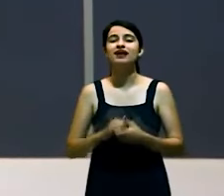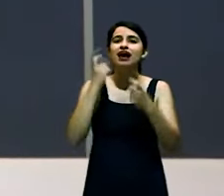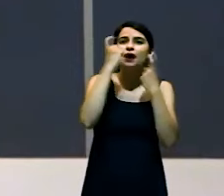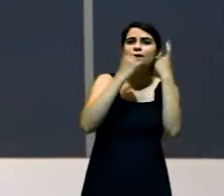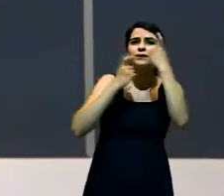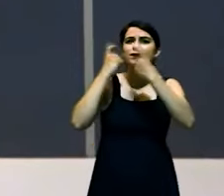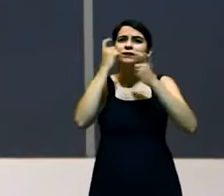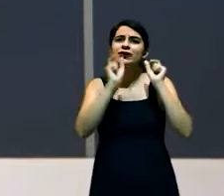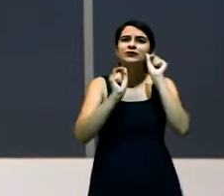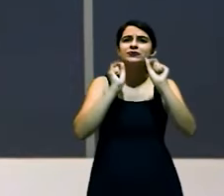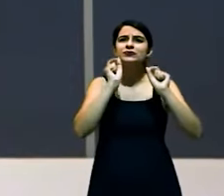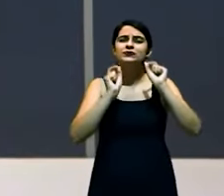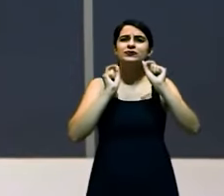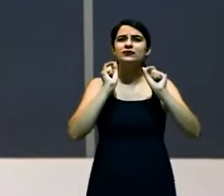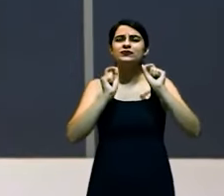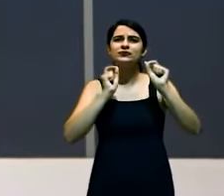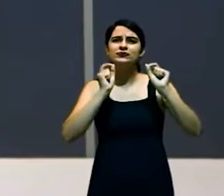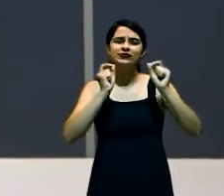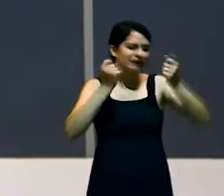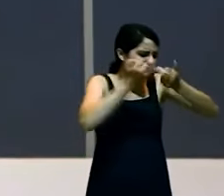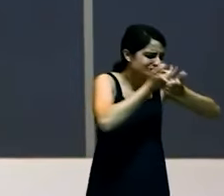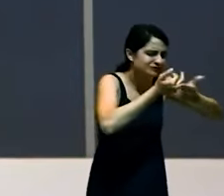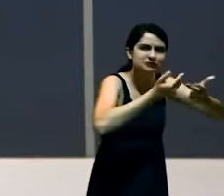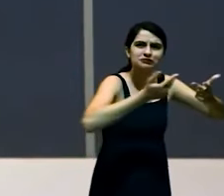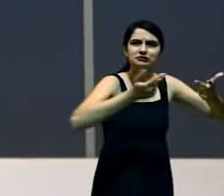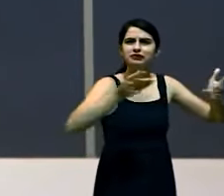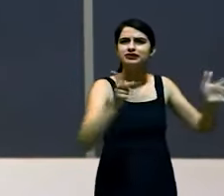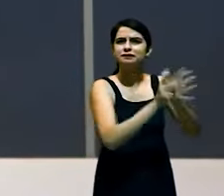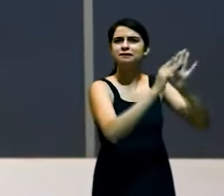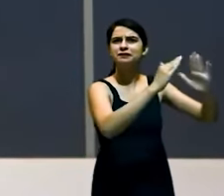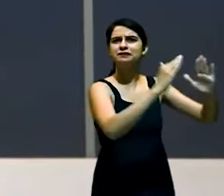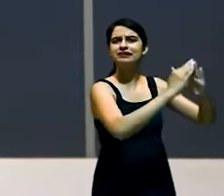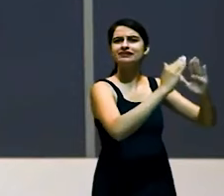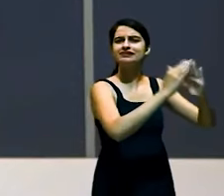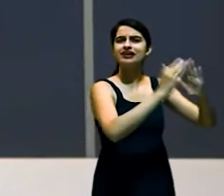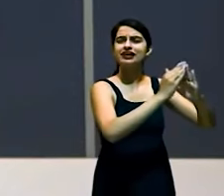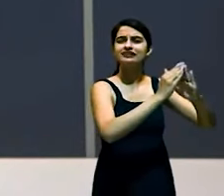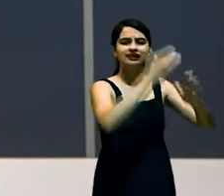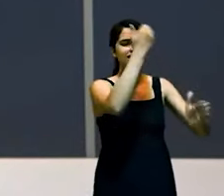preocupado com o importante e deixando o essencial escapar.